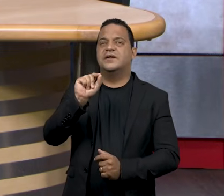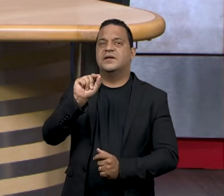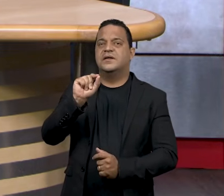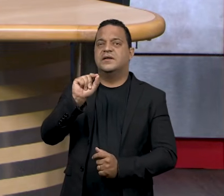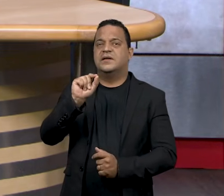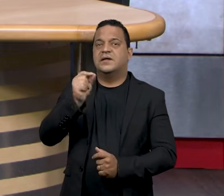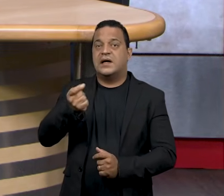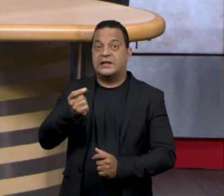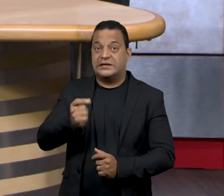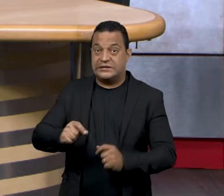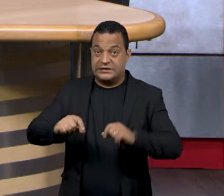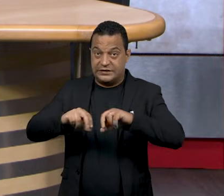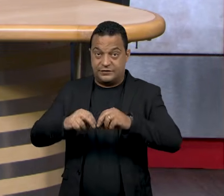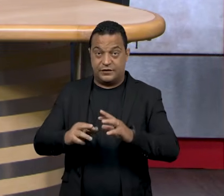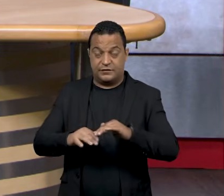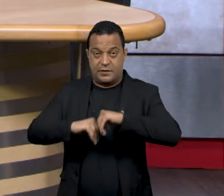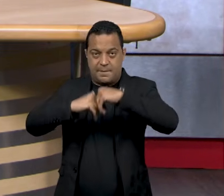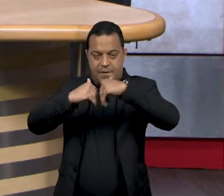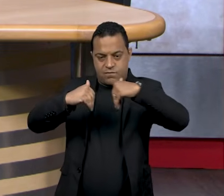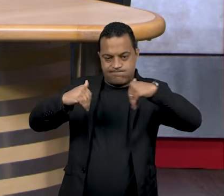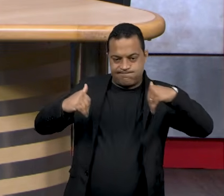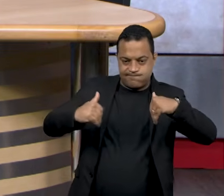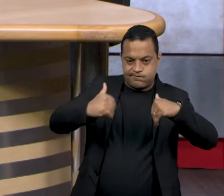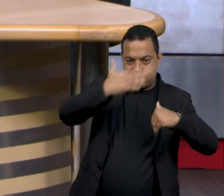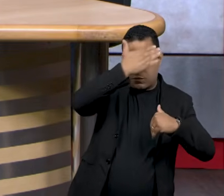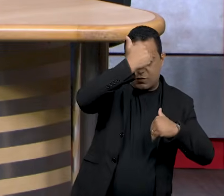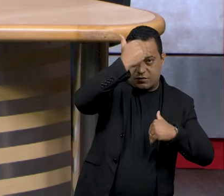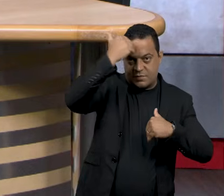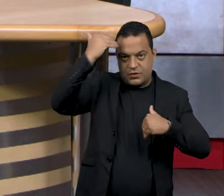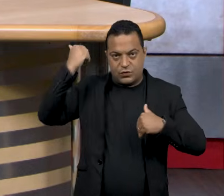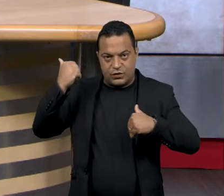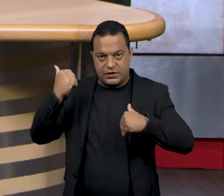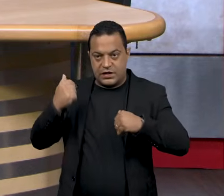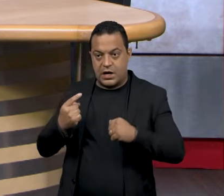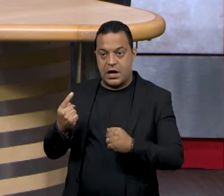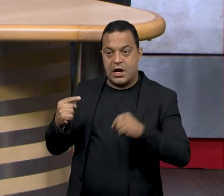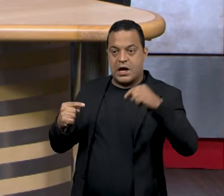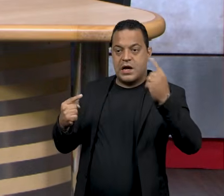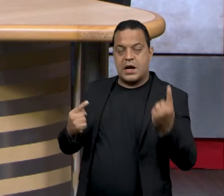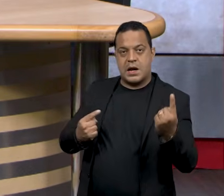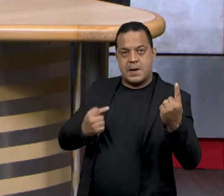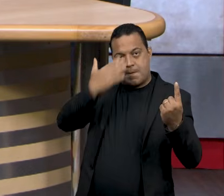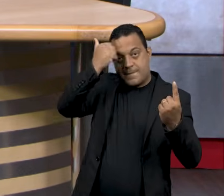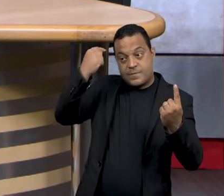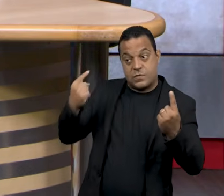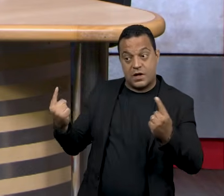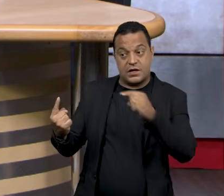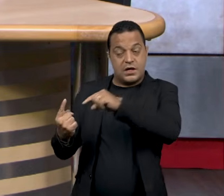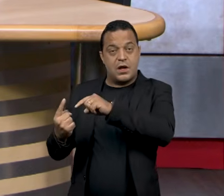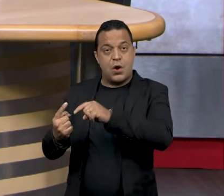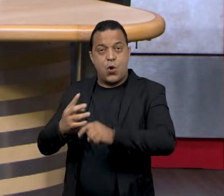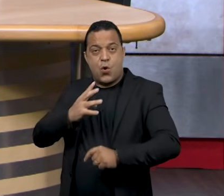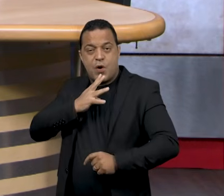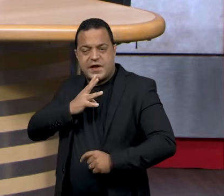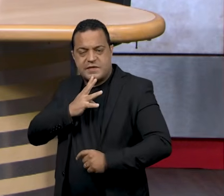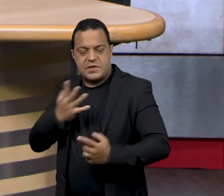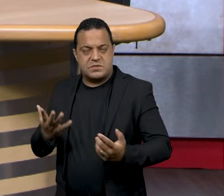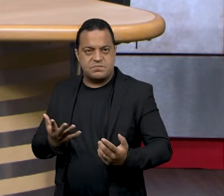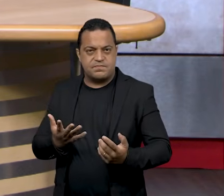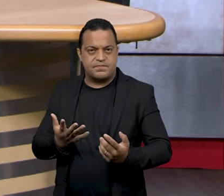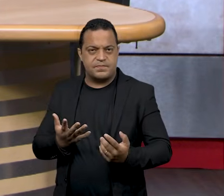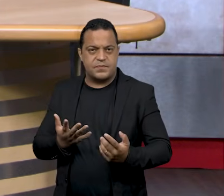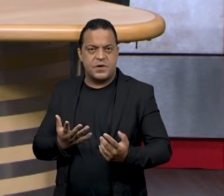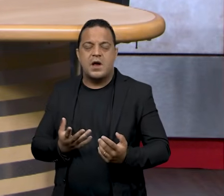de forma assim, diferenciamos sabedoria de mero conhecimento. Na ocasião, eu lembro que até